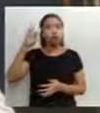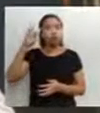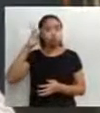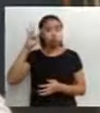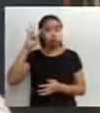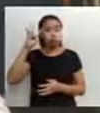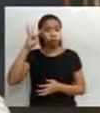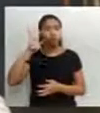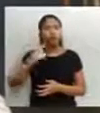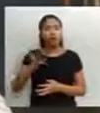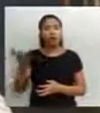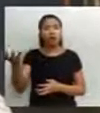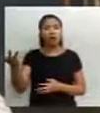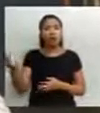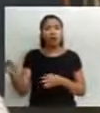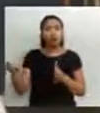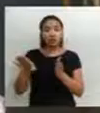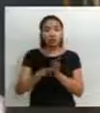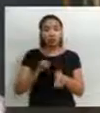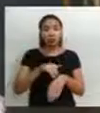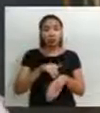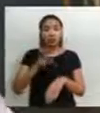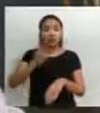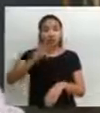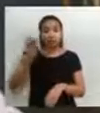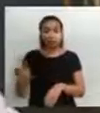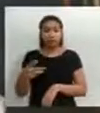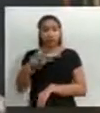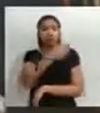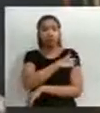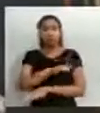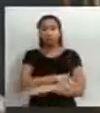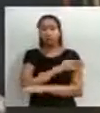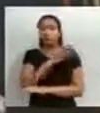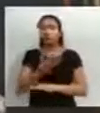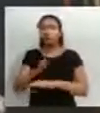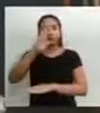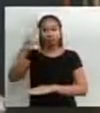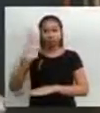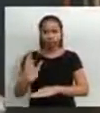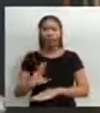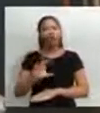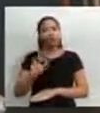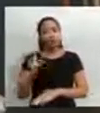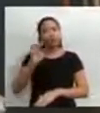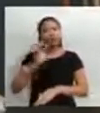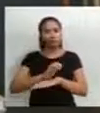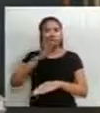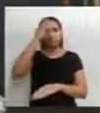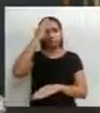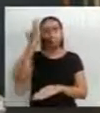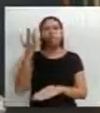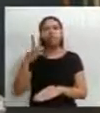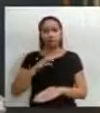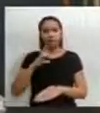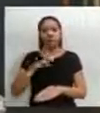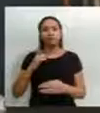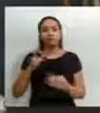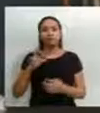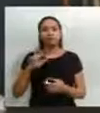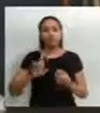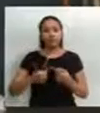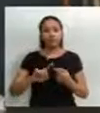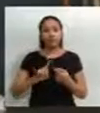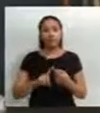próxima quarta-feira recebendo um total de mais 3 milhões de doses para todo o Brasil e que, claro, o estado do Pará receberá